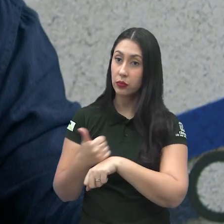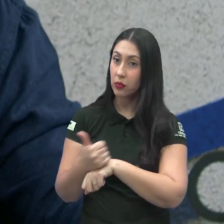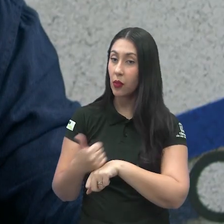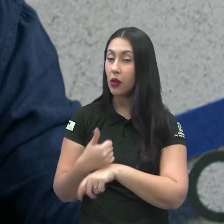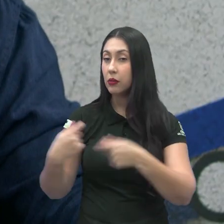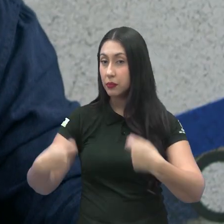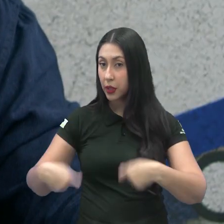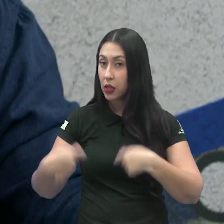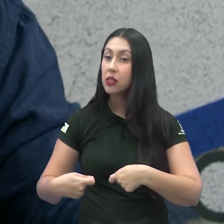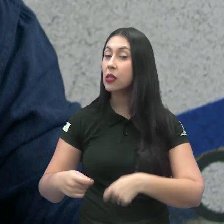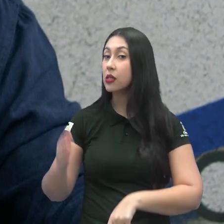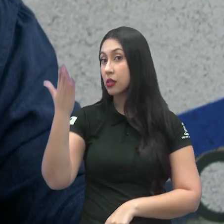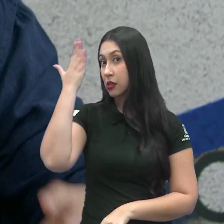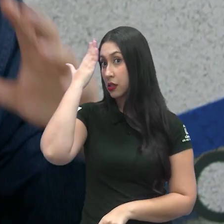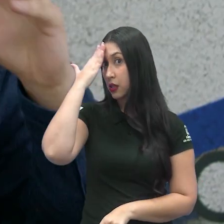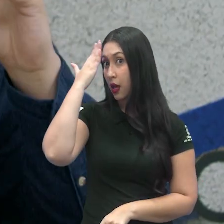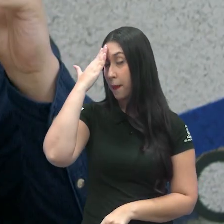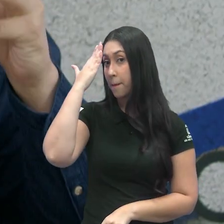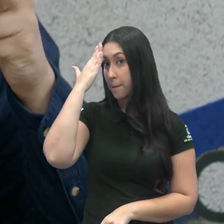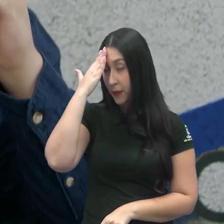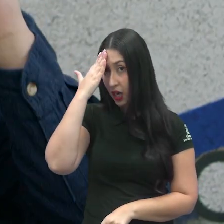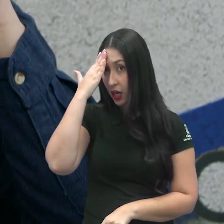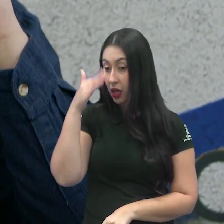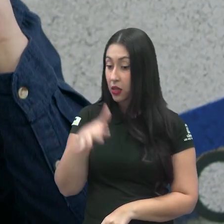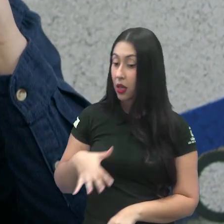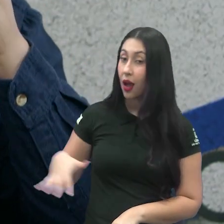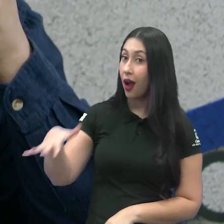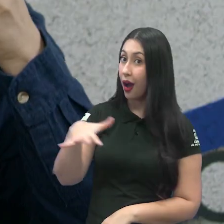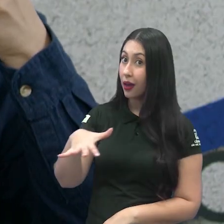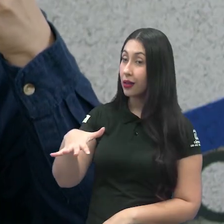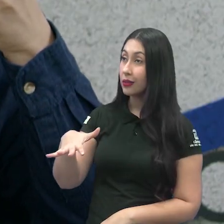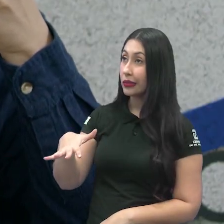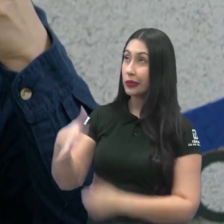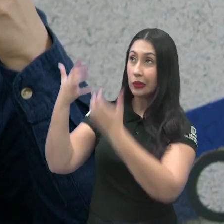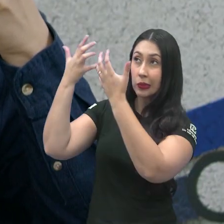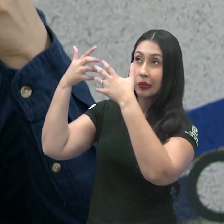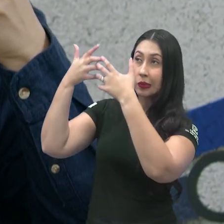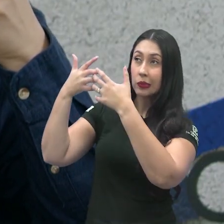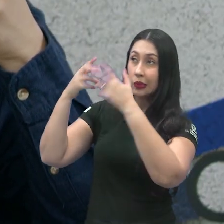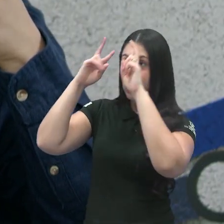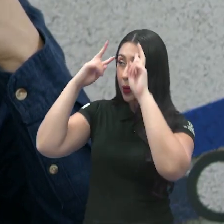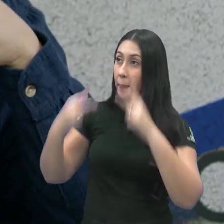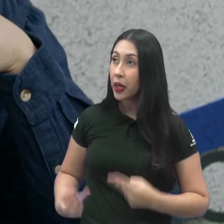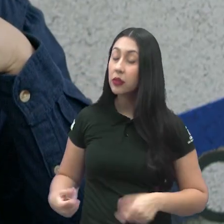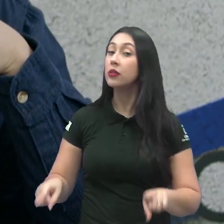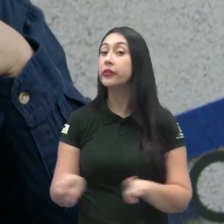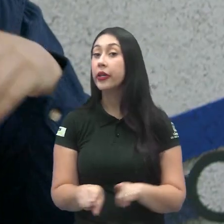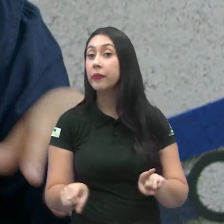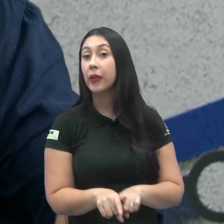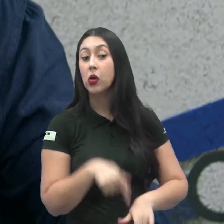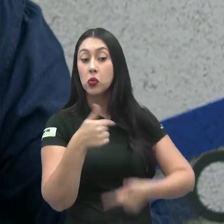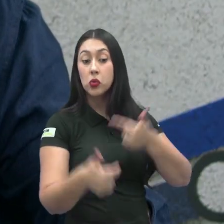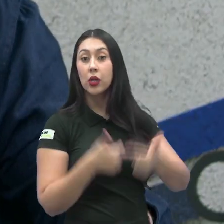organização que seja, precisa ter um conhecimento tanto teórico, tanto da área das humanas, do pensamento do que são esses dados, mas também do seu trabalho para a